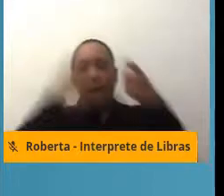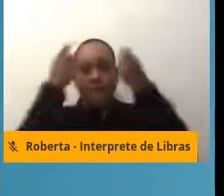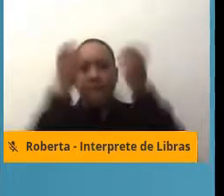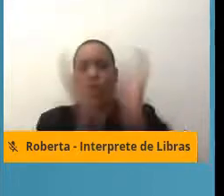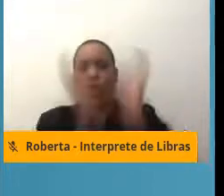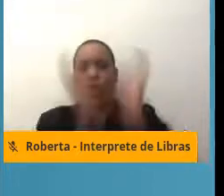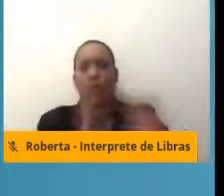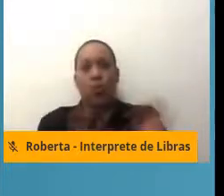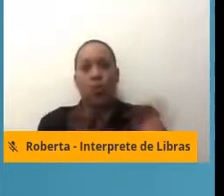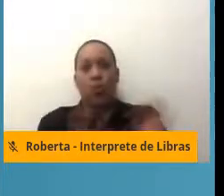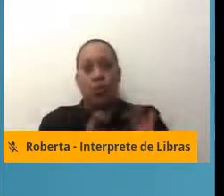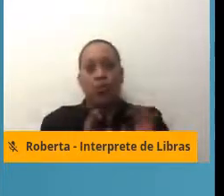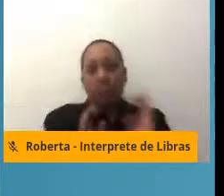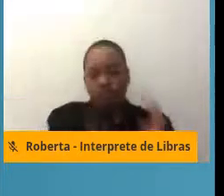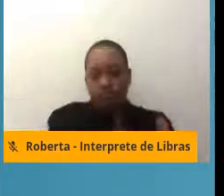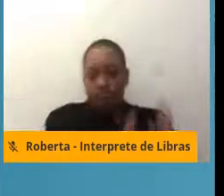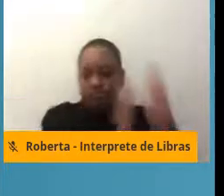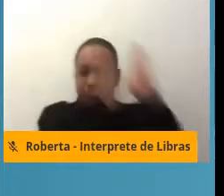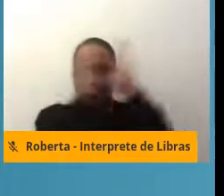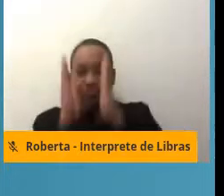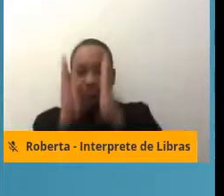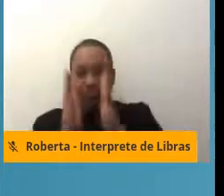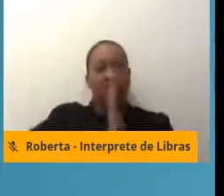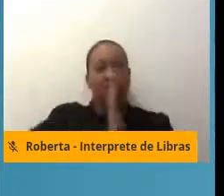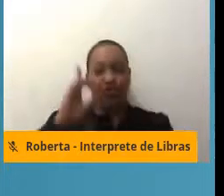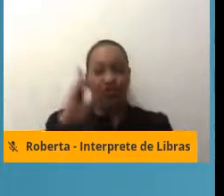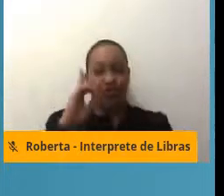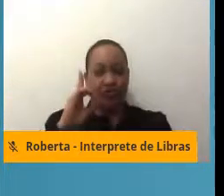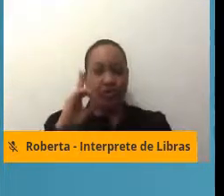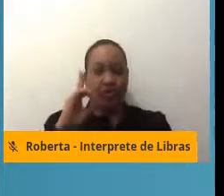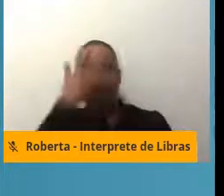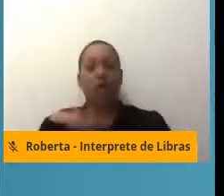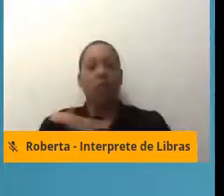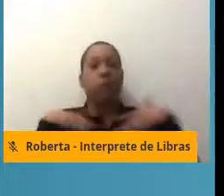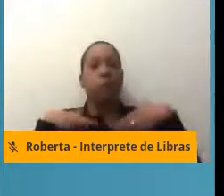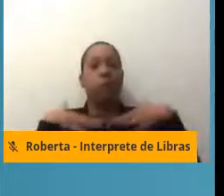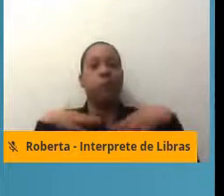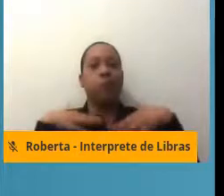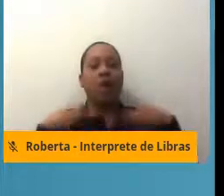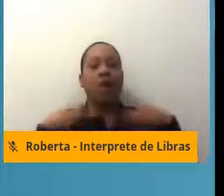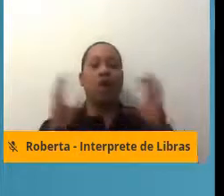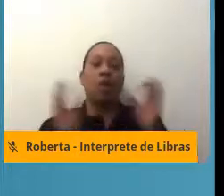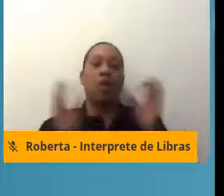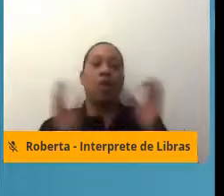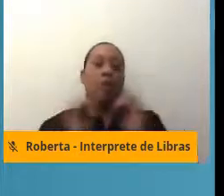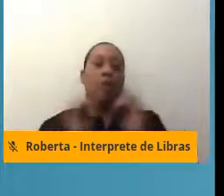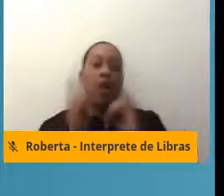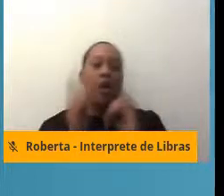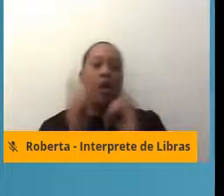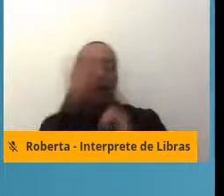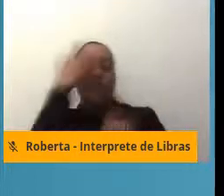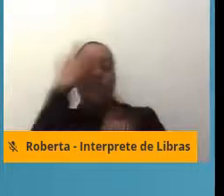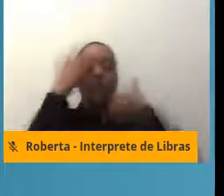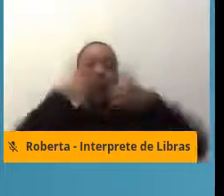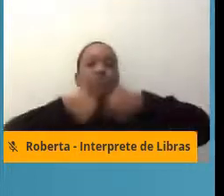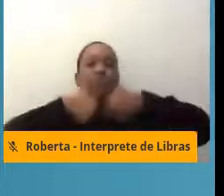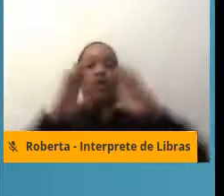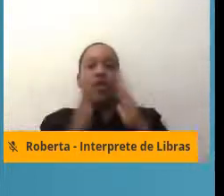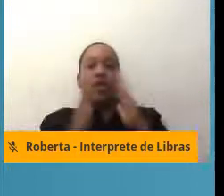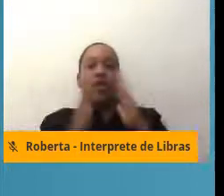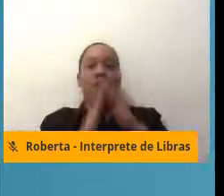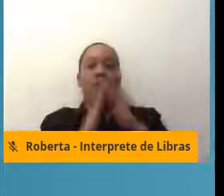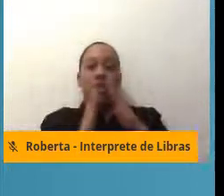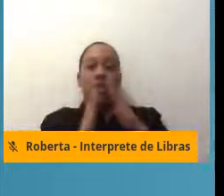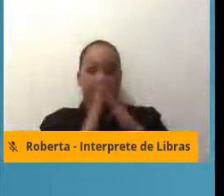se movendo. Isso está fazendo uma mímica das pessoas que ficam em casa, né, e tentam não contribuir com